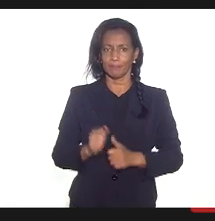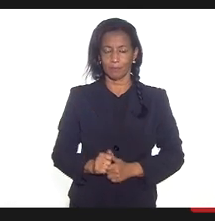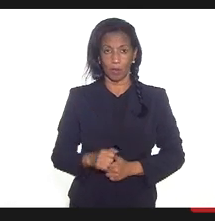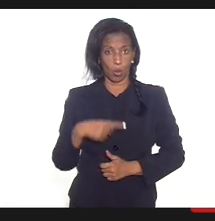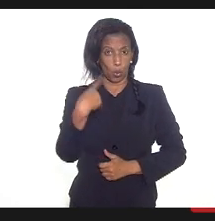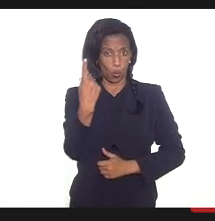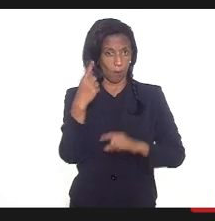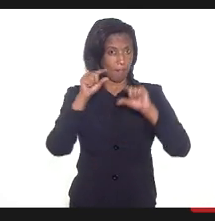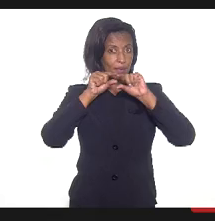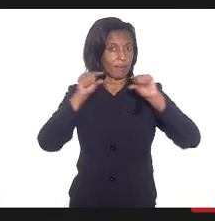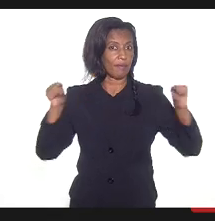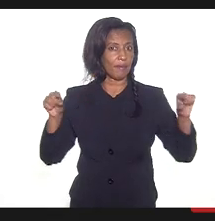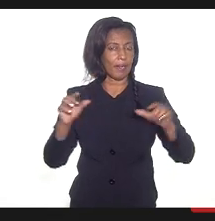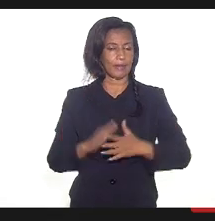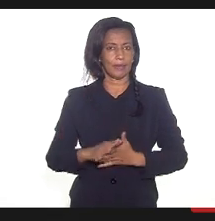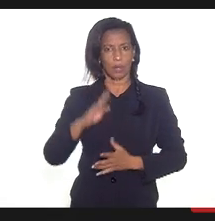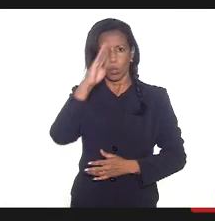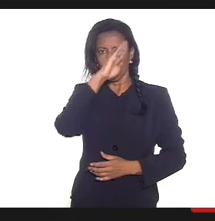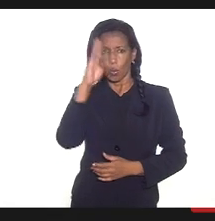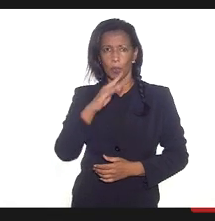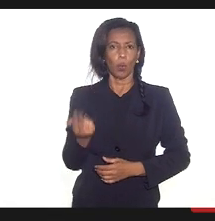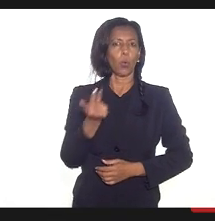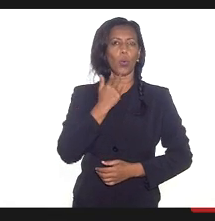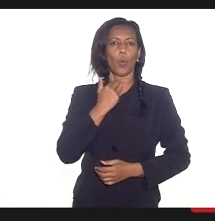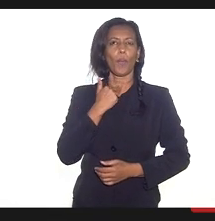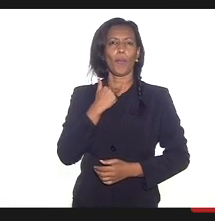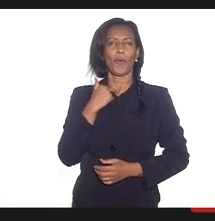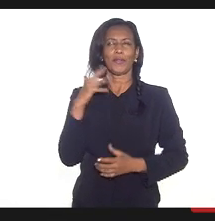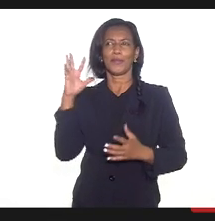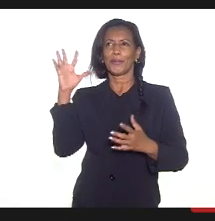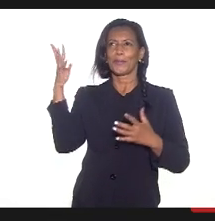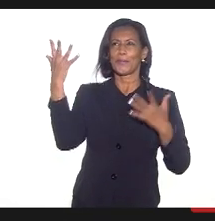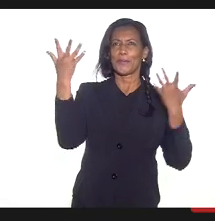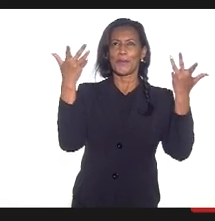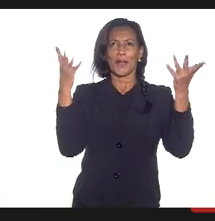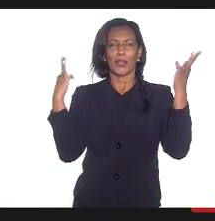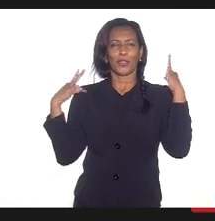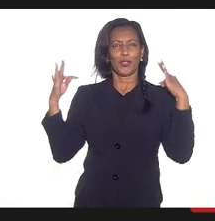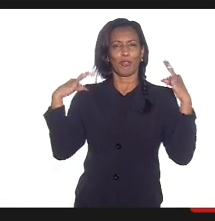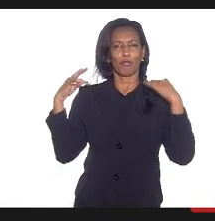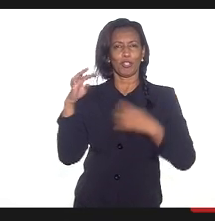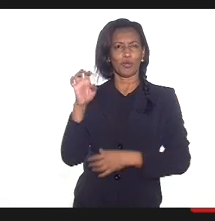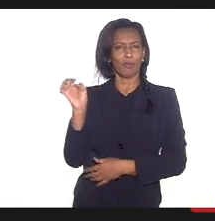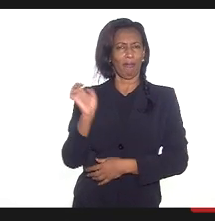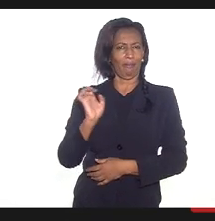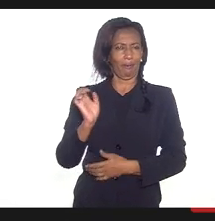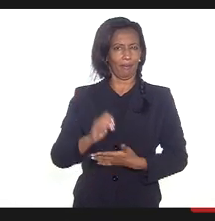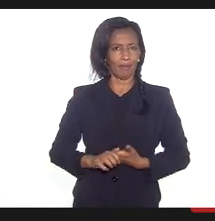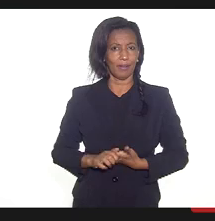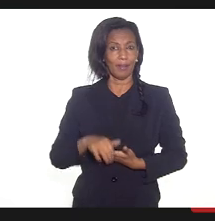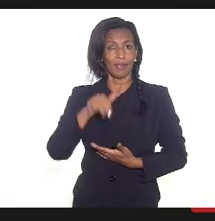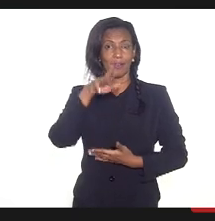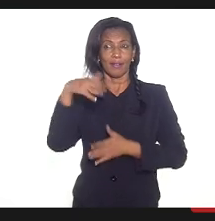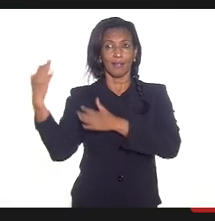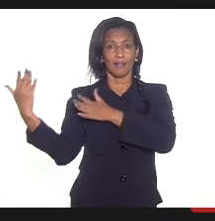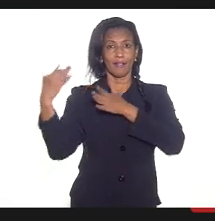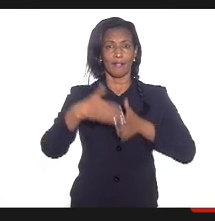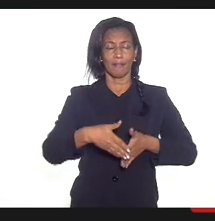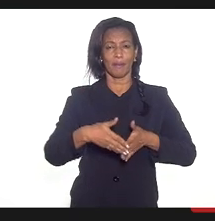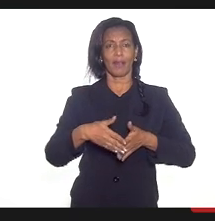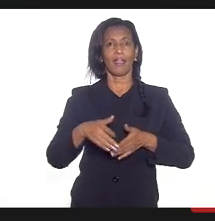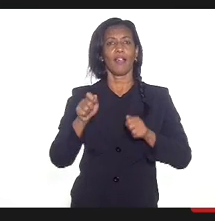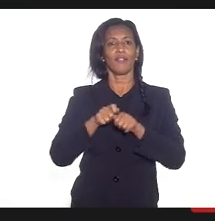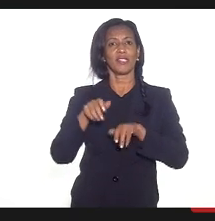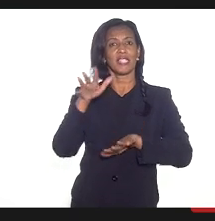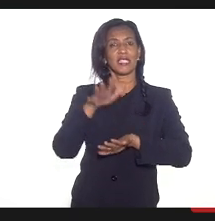diz o seguinte: o Brasil não pode ser o paraíso do turismo gay. Quem quiser vir para cá fazer sexo